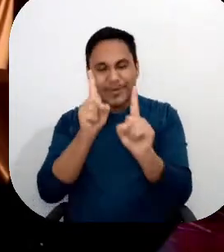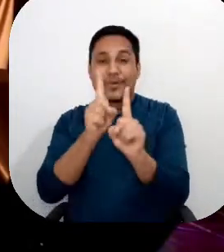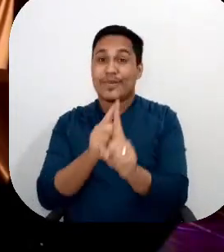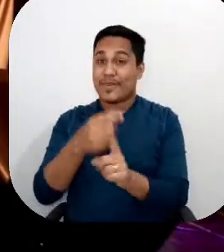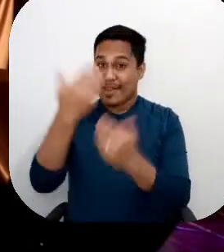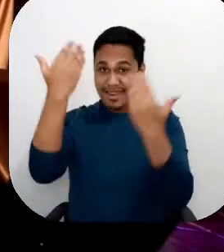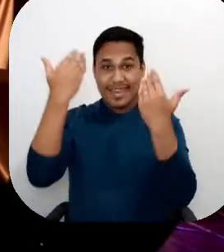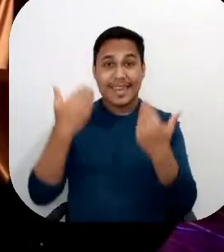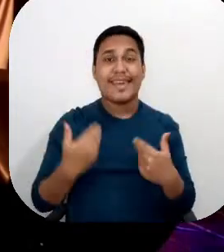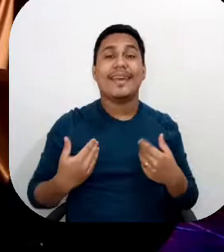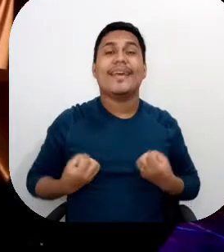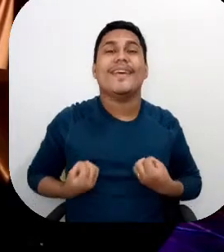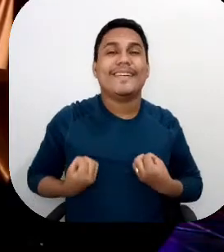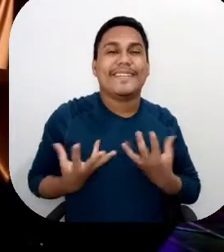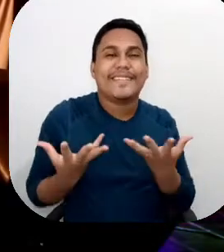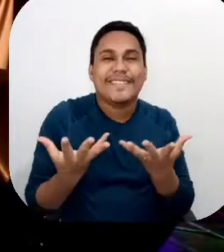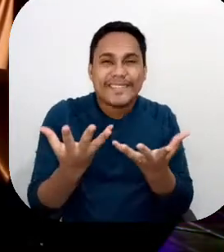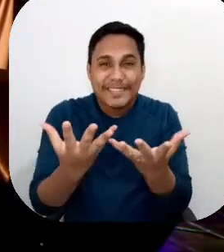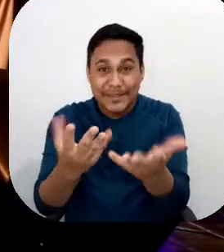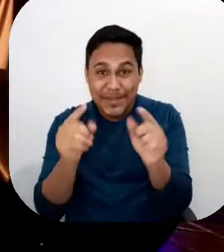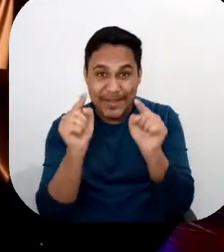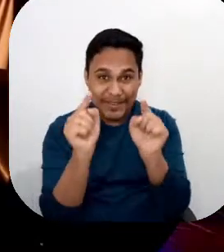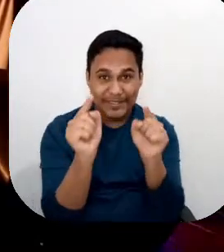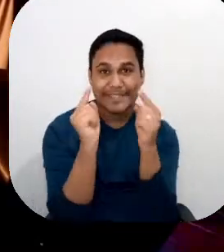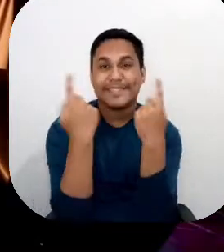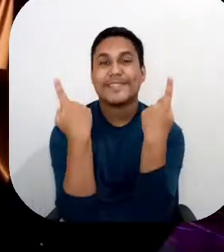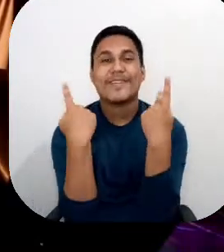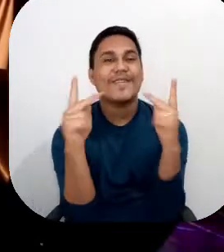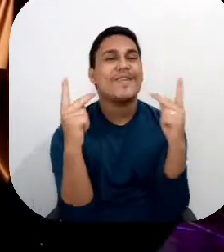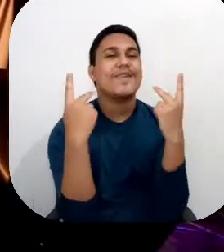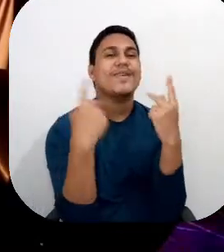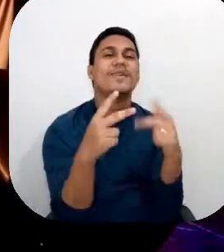duas, e eu sou sua.